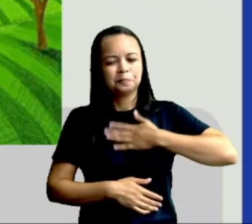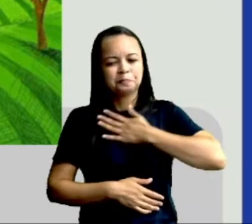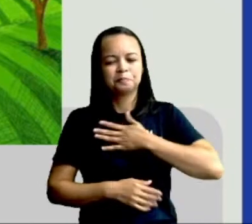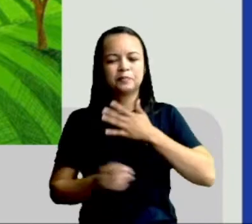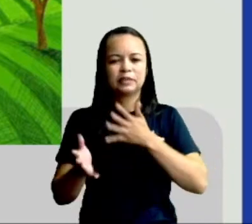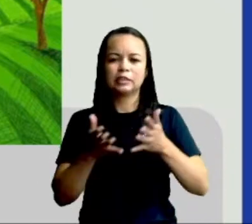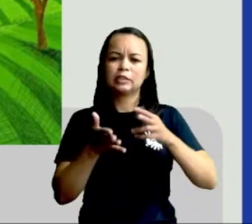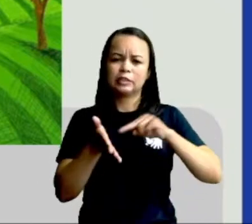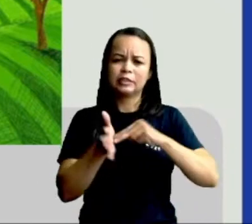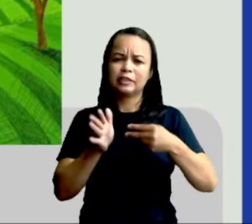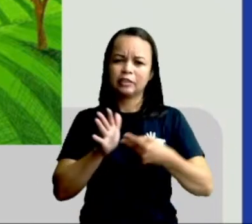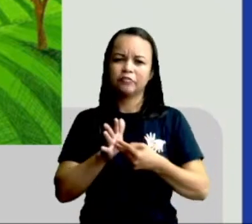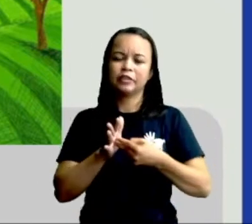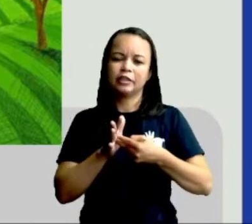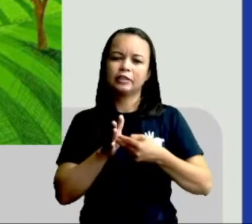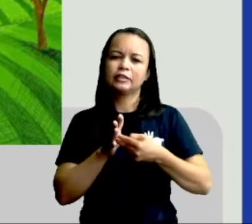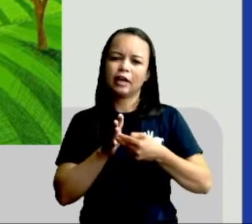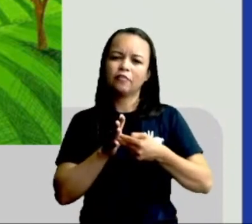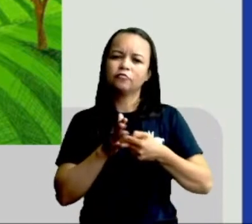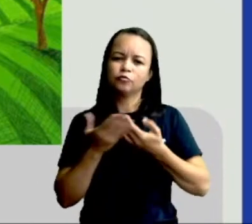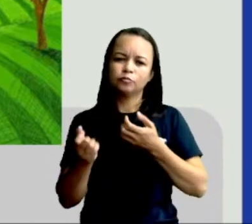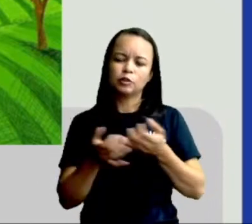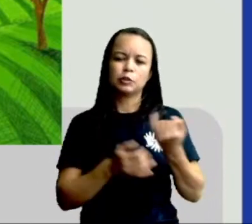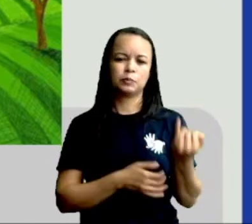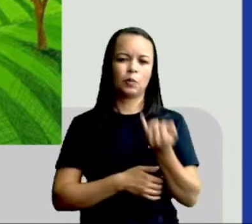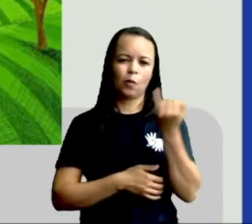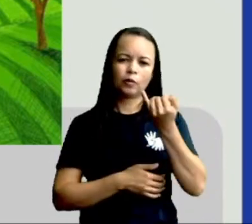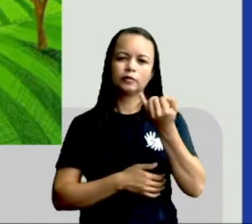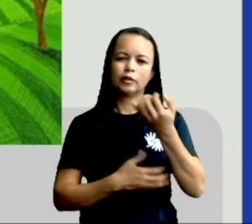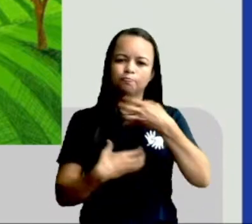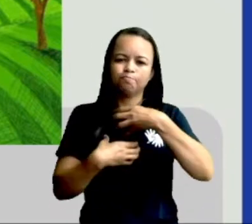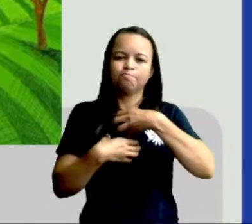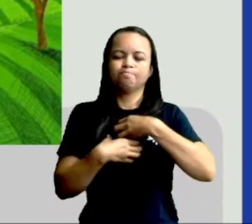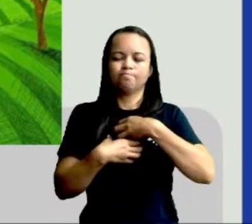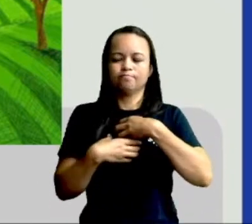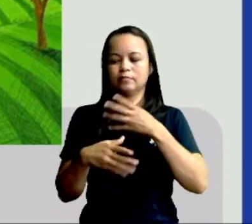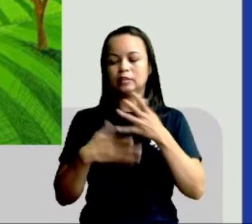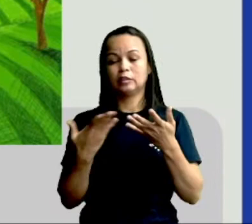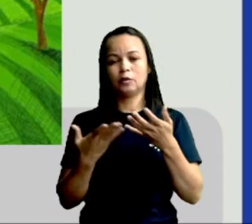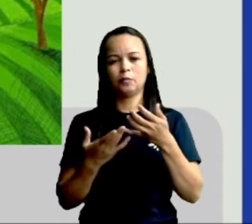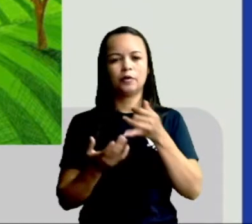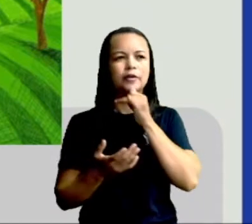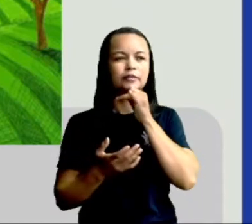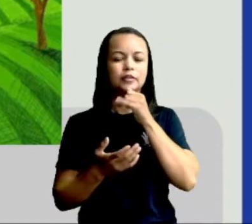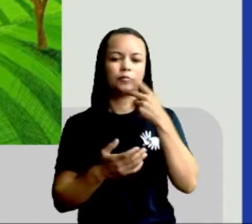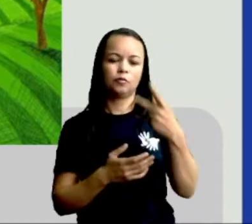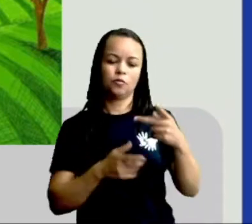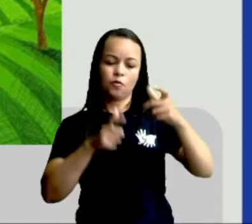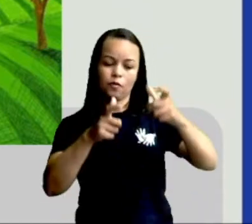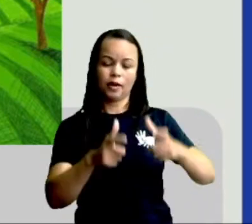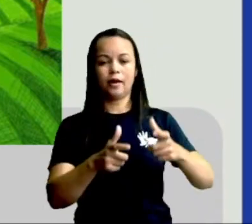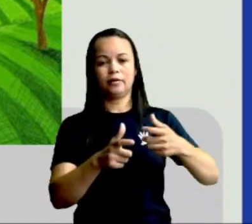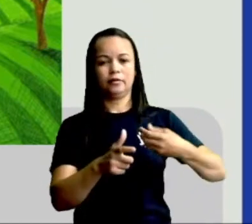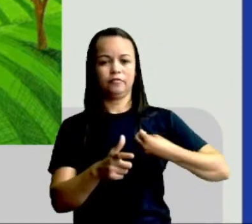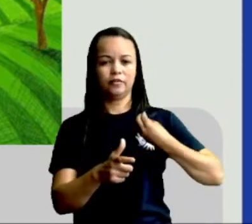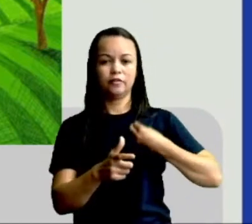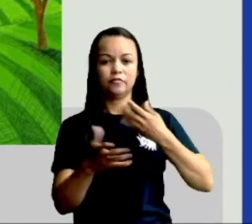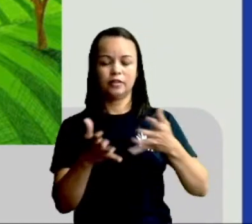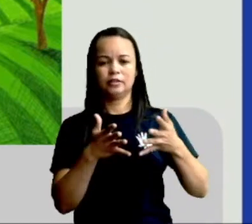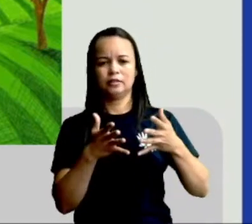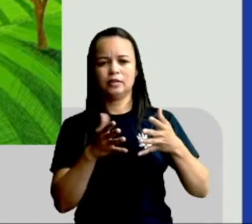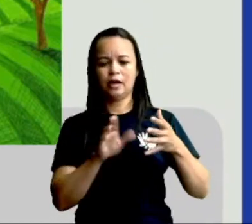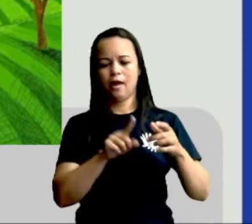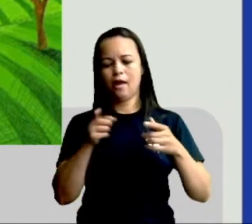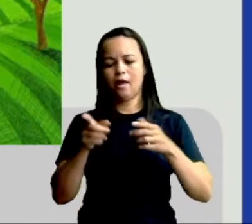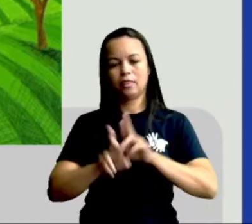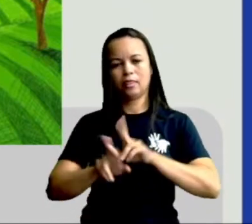possui um significado afetivo. Então, por exemplo, o lugar que você mora, o lugar que eu moro é diferente do lugar que você